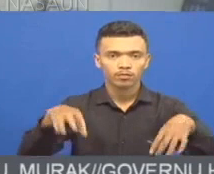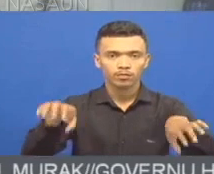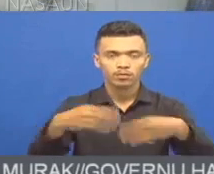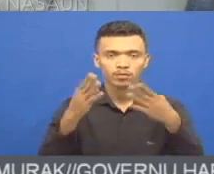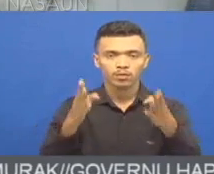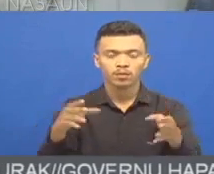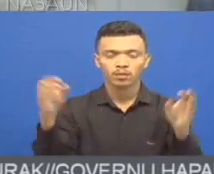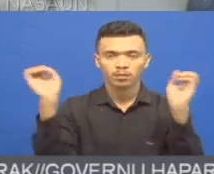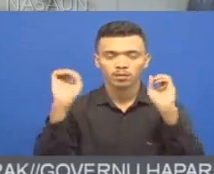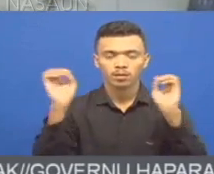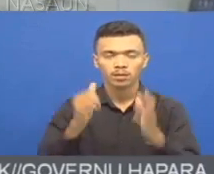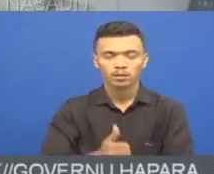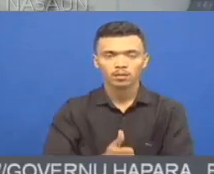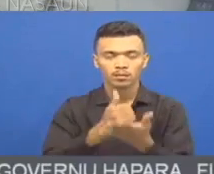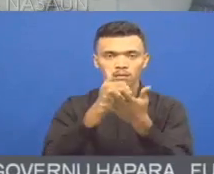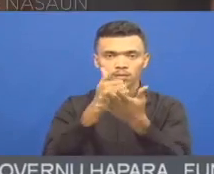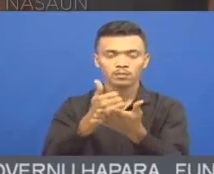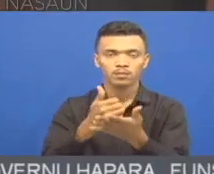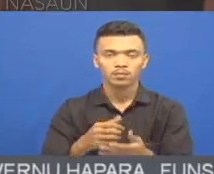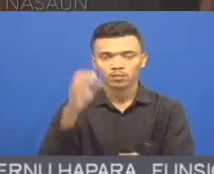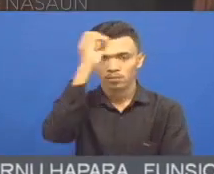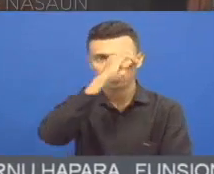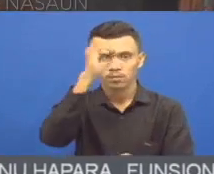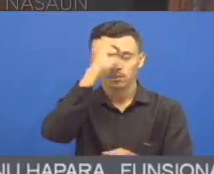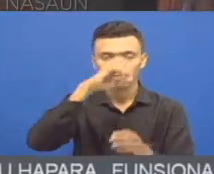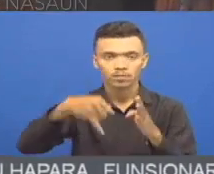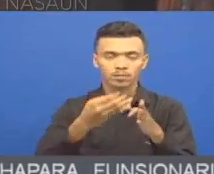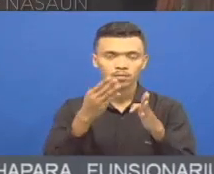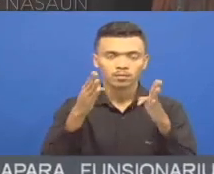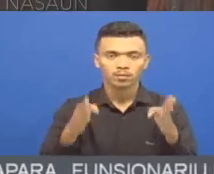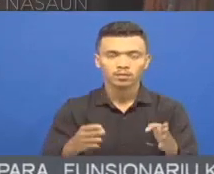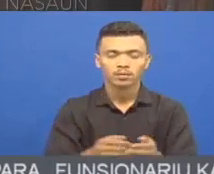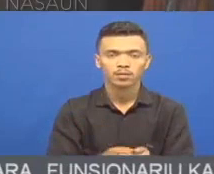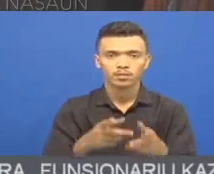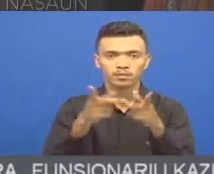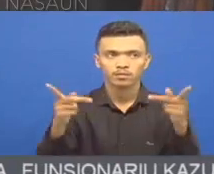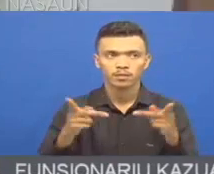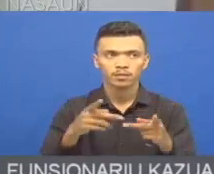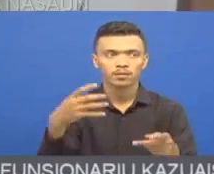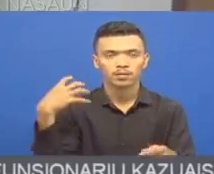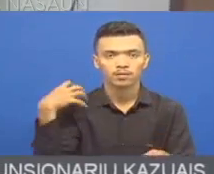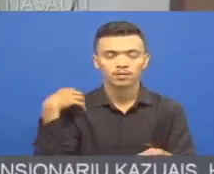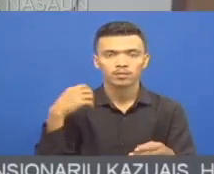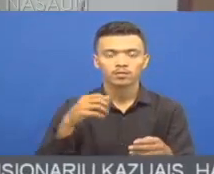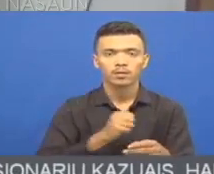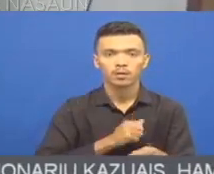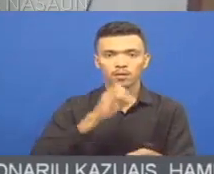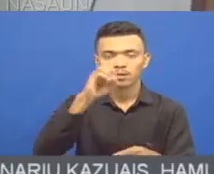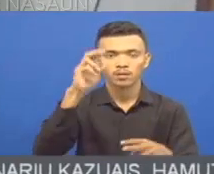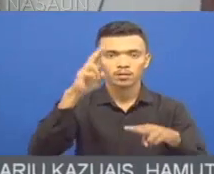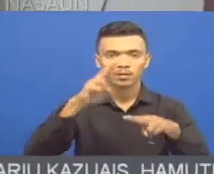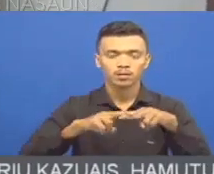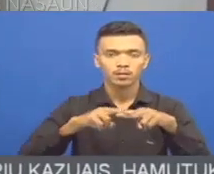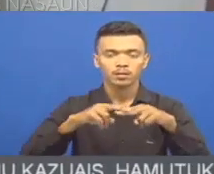Teve funcionário casuais seria. Tuir observação, jornalista RTT nota kata, ambiente ia edifício administração municipal em Naru, cadeira no meja